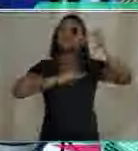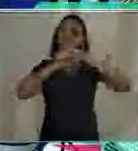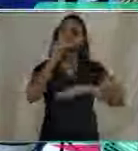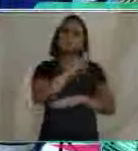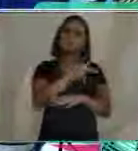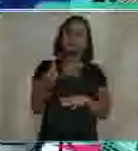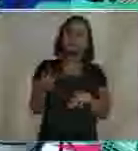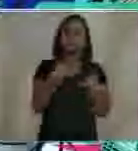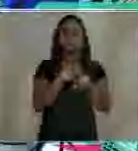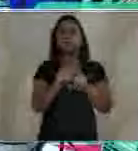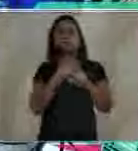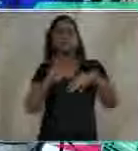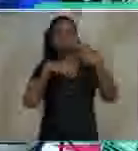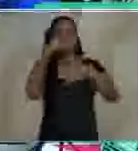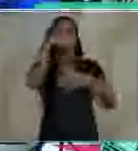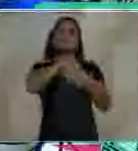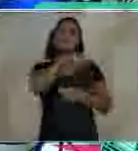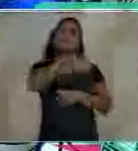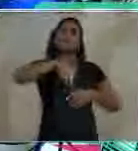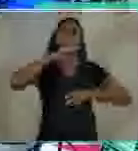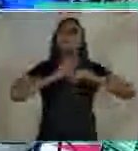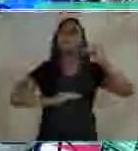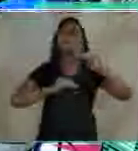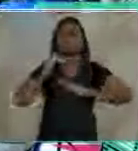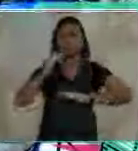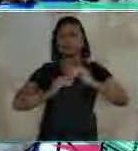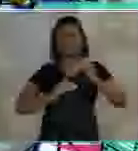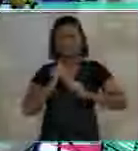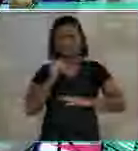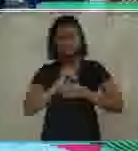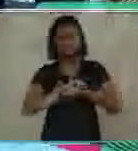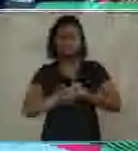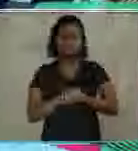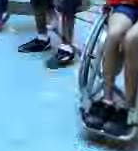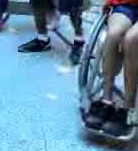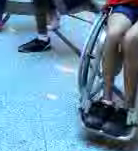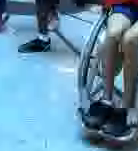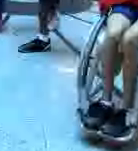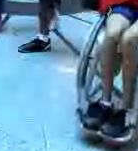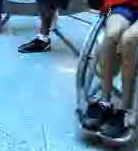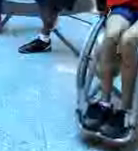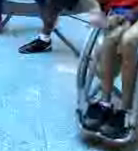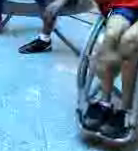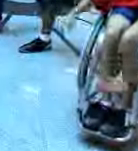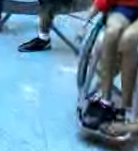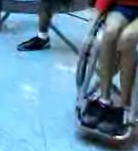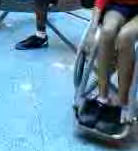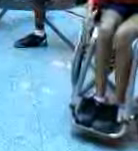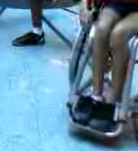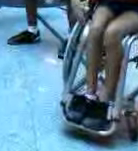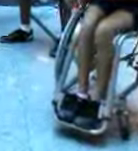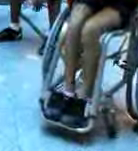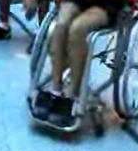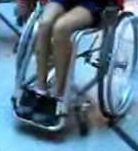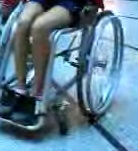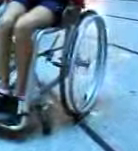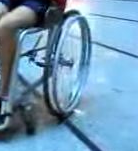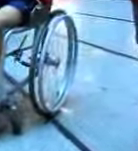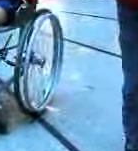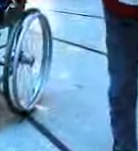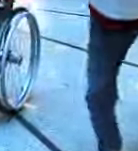o aperfeiçoamento profissional de professores que desejam desenvolver essa prática. Pessoas em cadeira de rodas